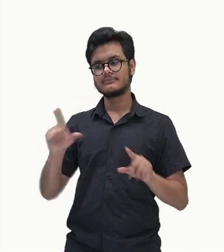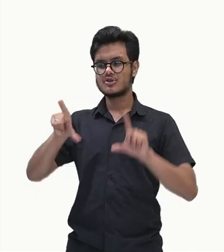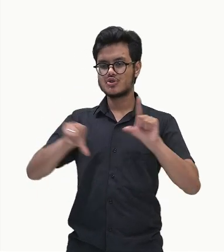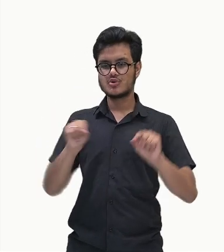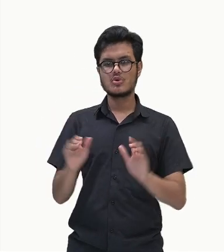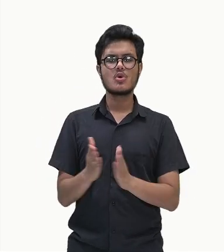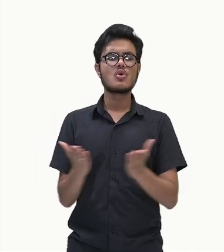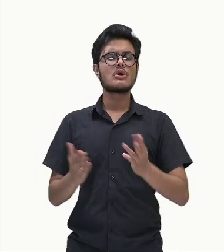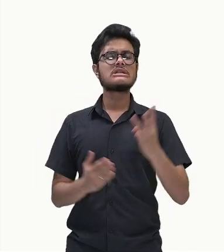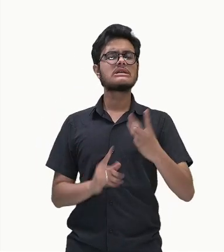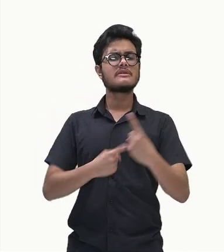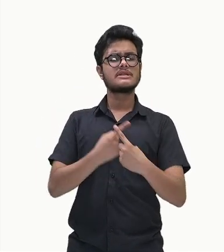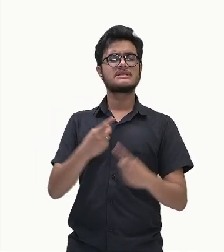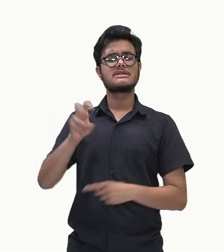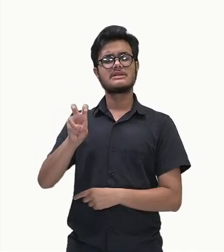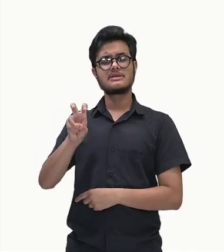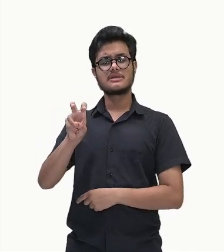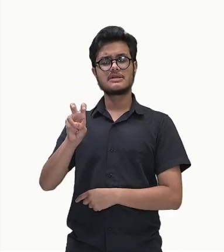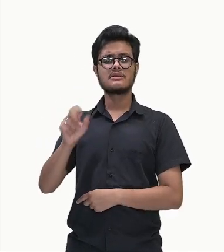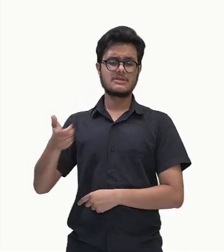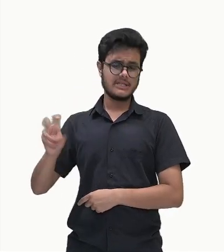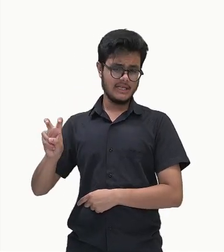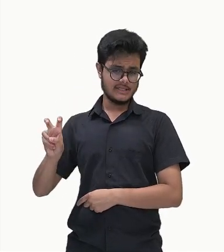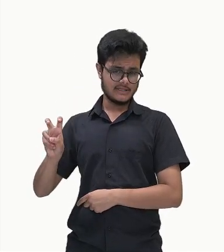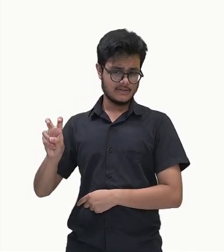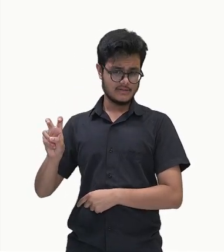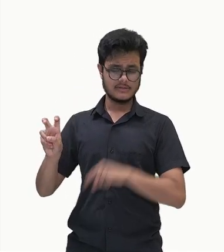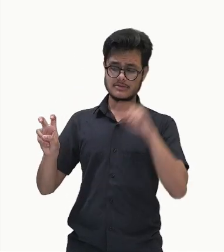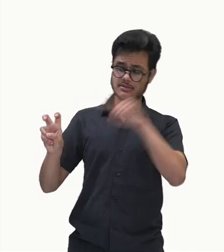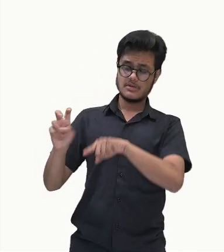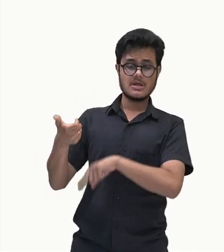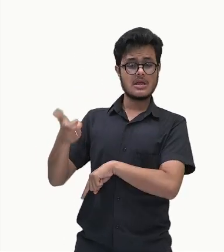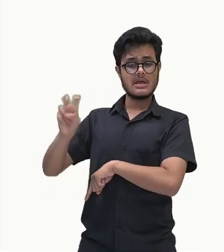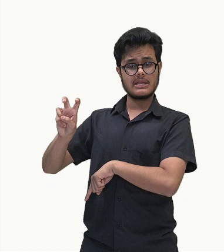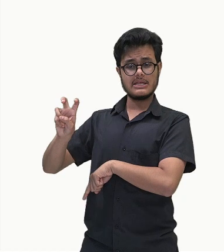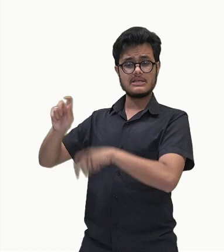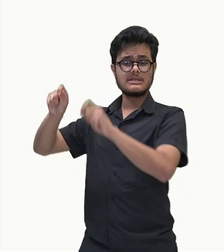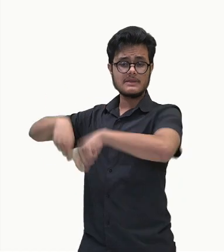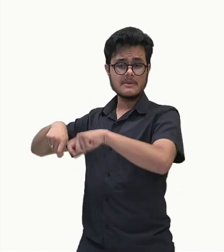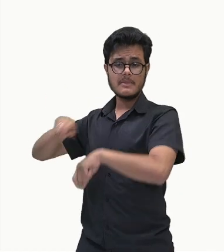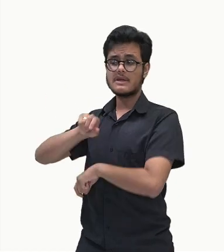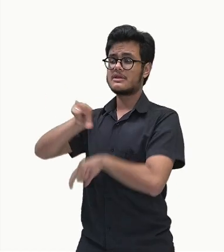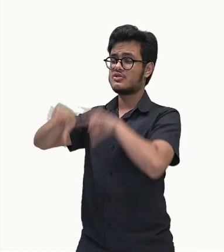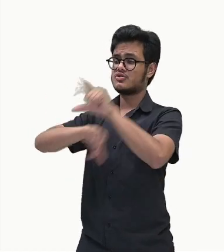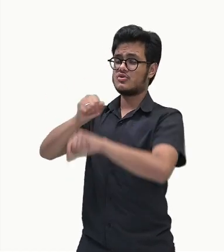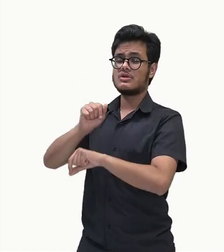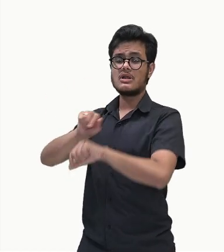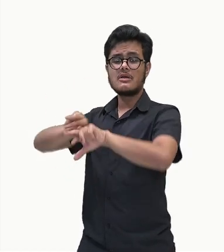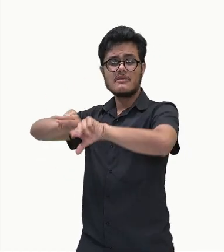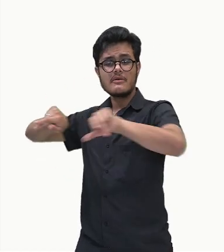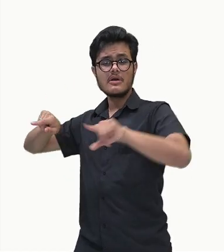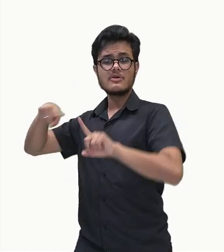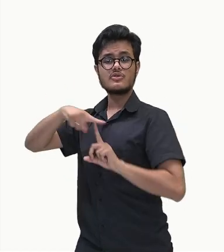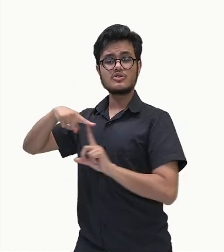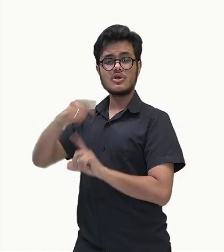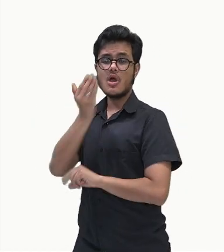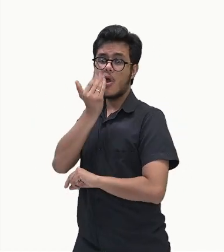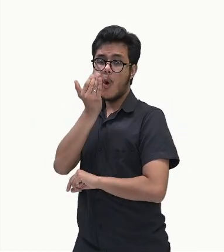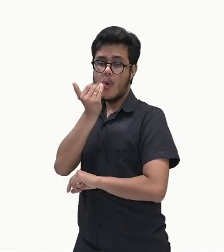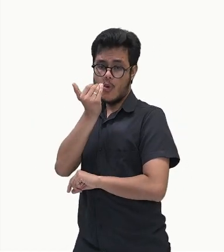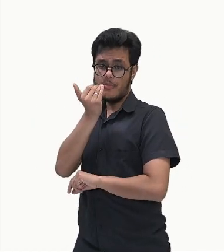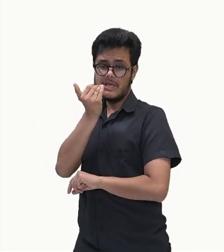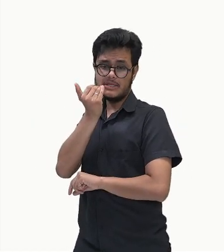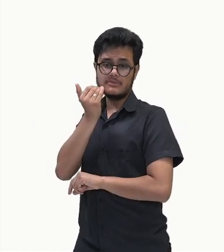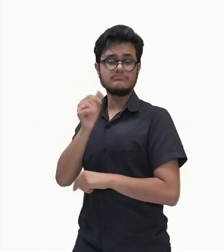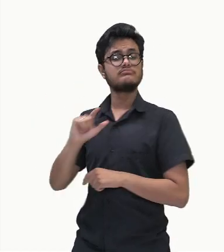Quanto é 3 x 5 15 então ela tem 15 maneiras diferentes de combinar uma opção de